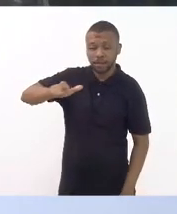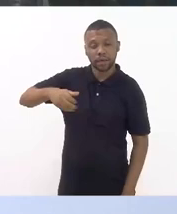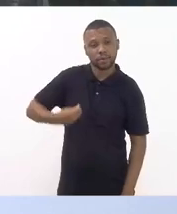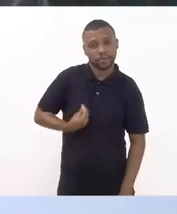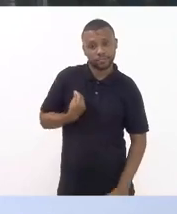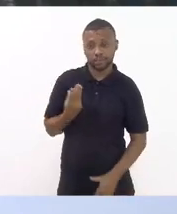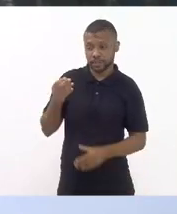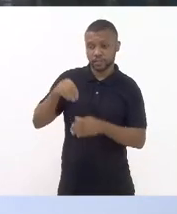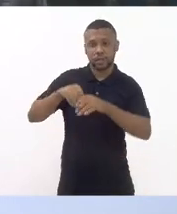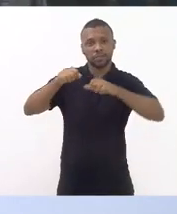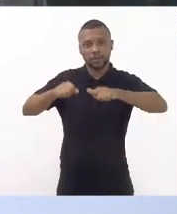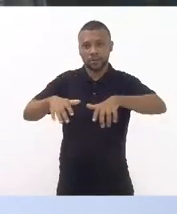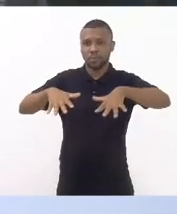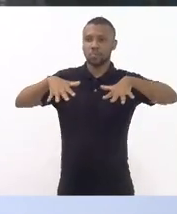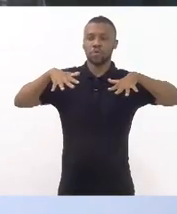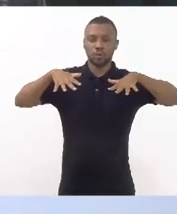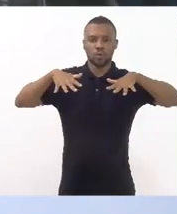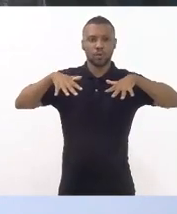nessa galeria,